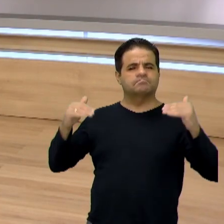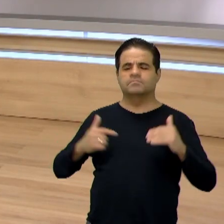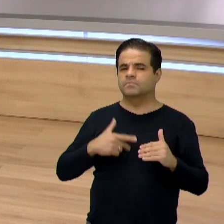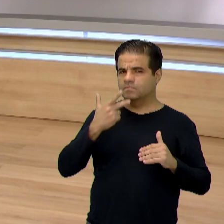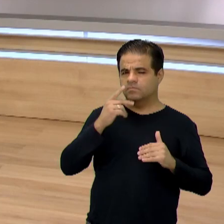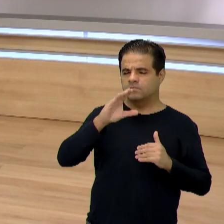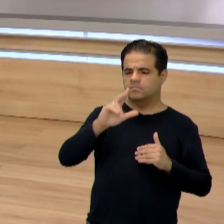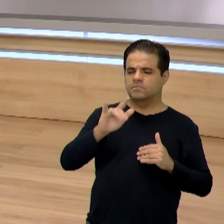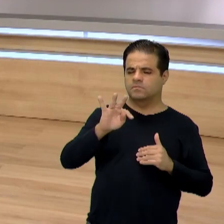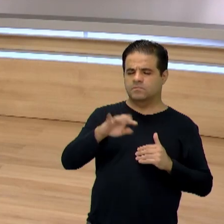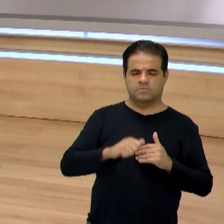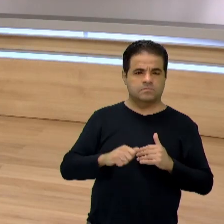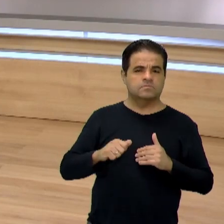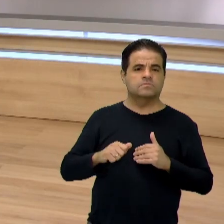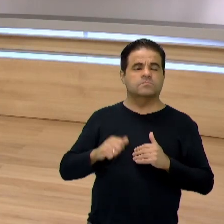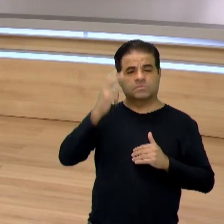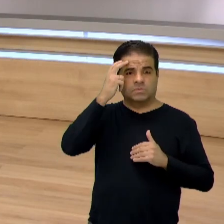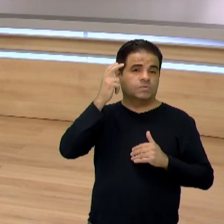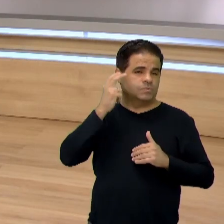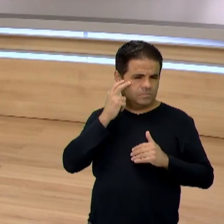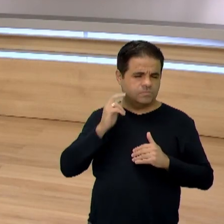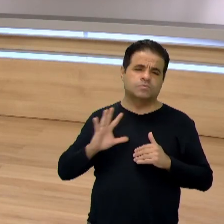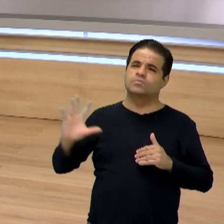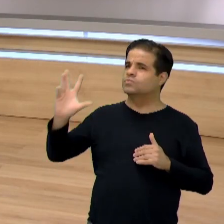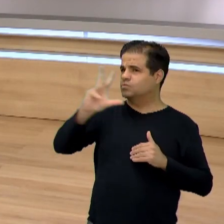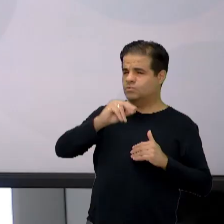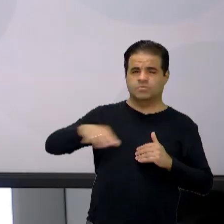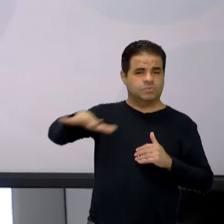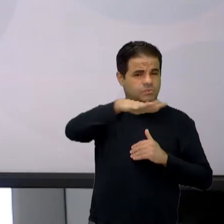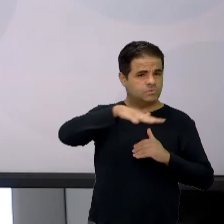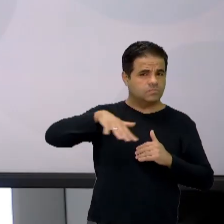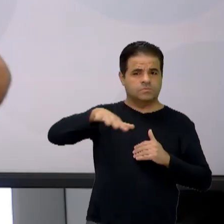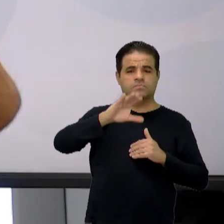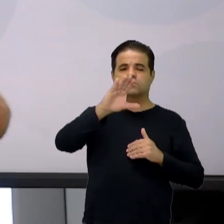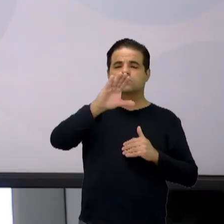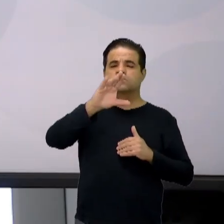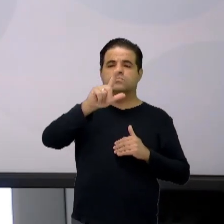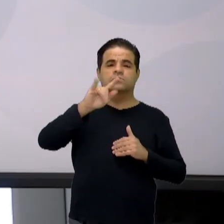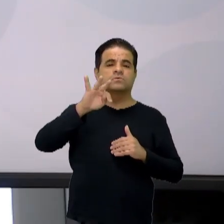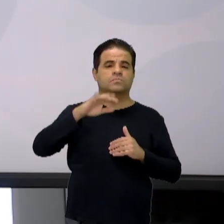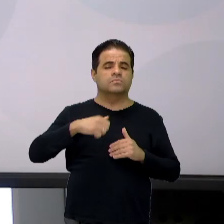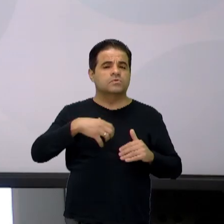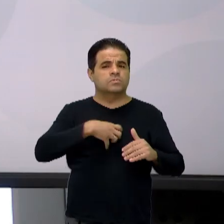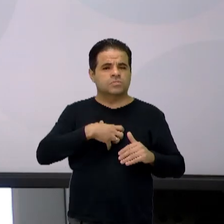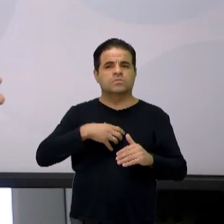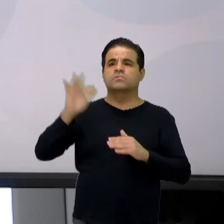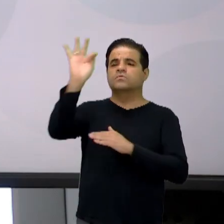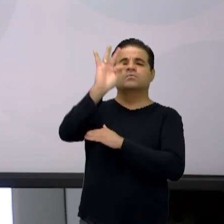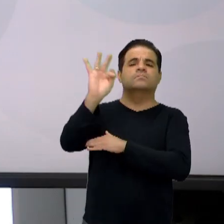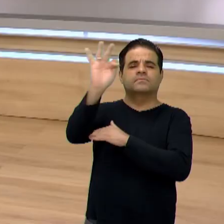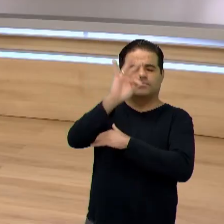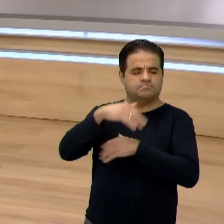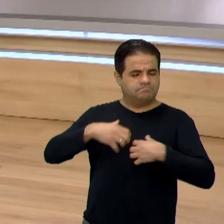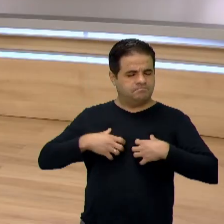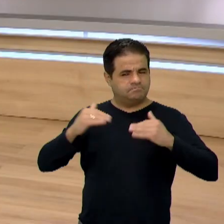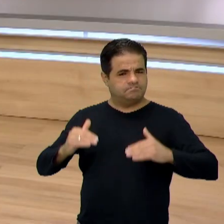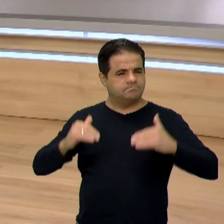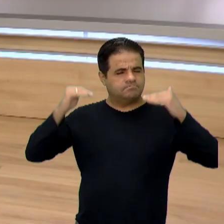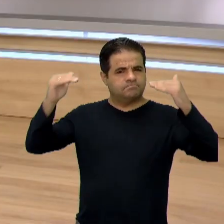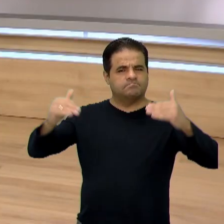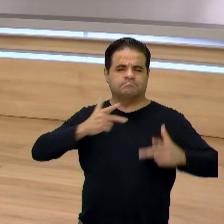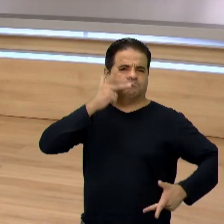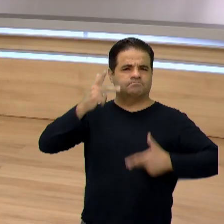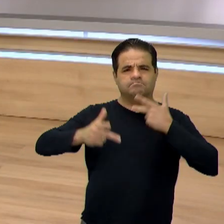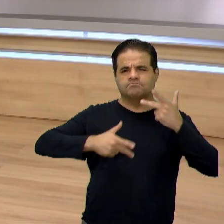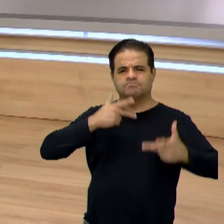fala de culta, embora cultura seja tudo que está ao nosso redor, mas culta a gente está relacionando à formalidade mesmo, né? Aquela formalidade